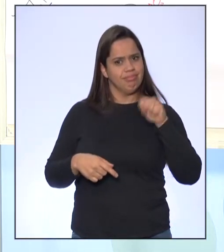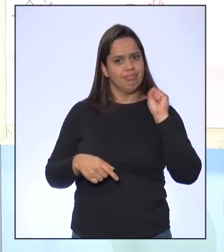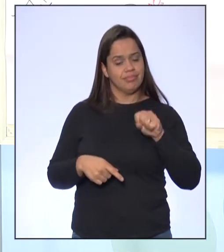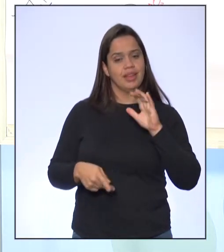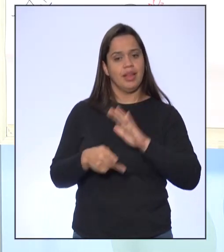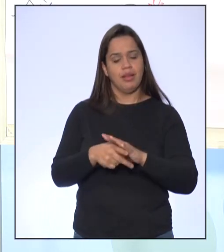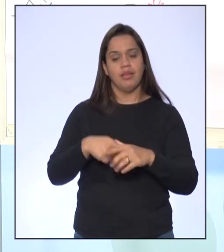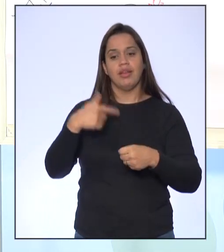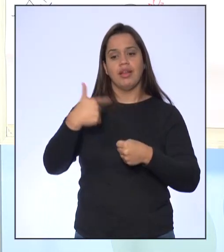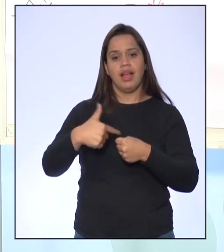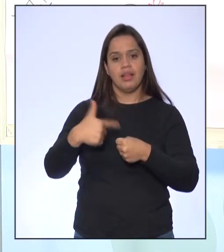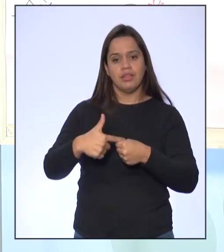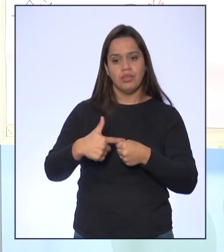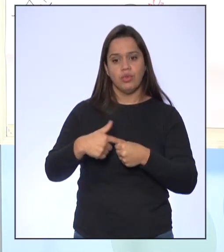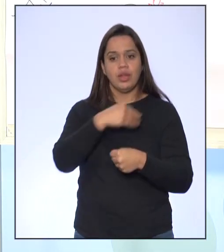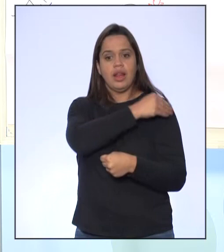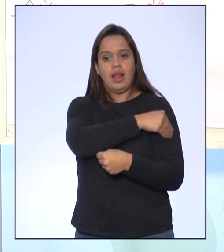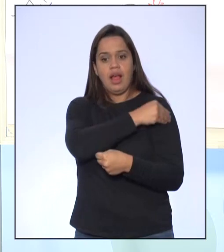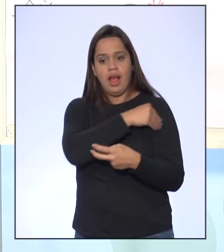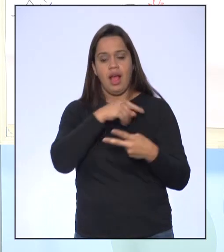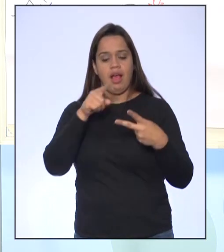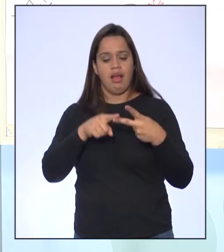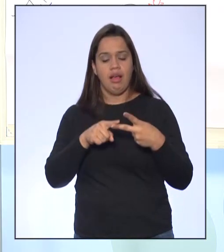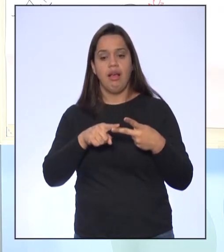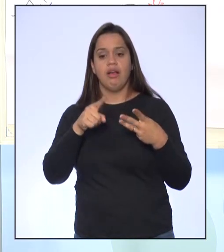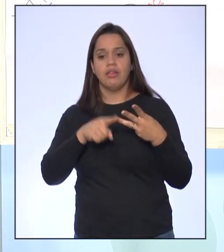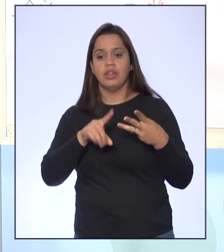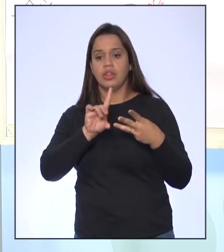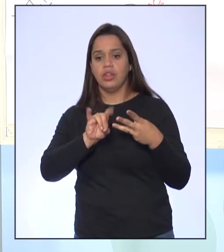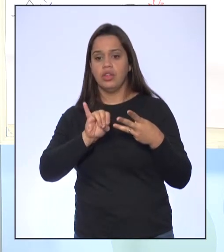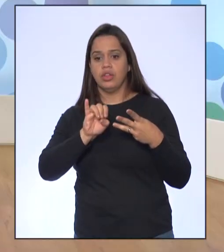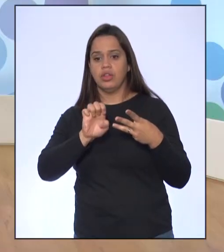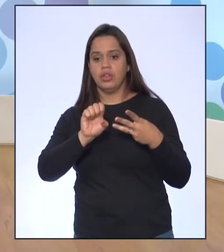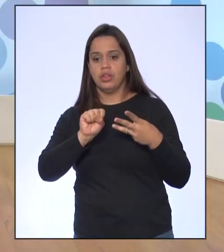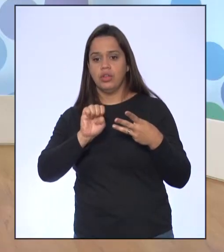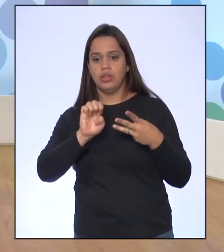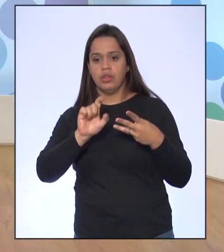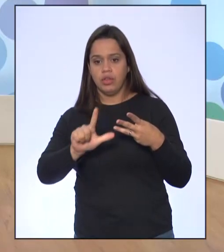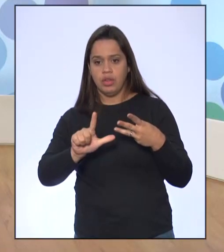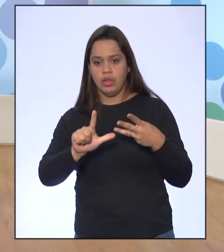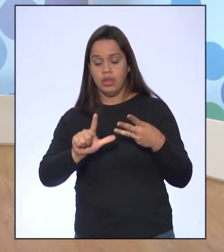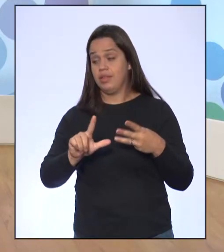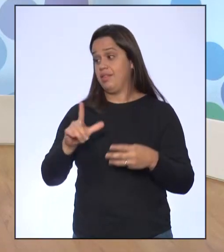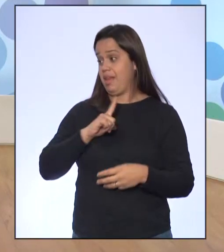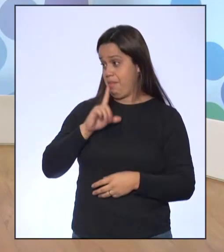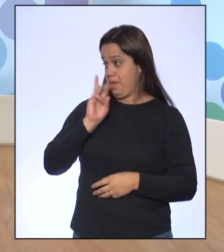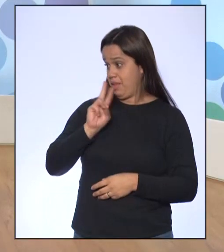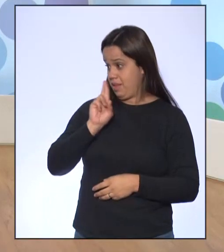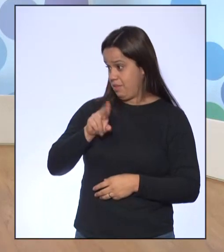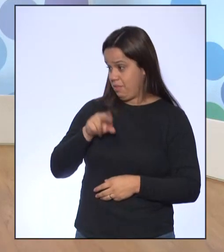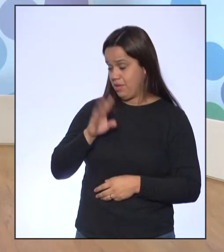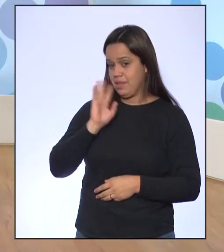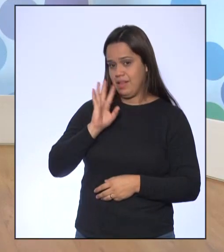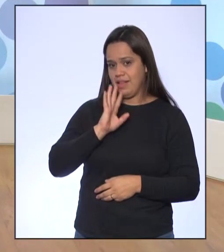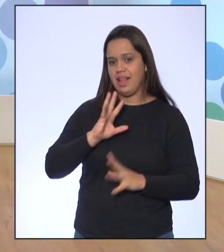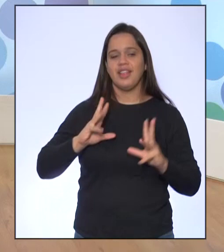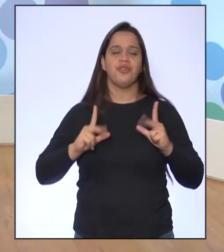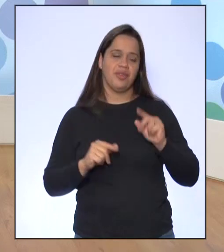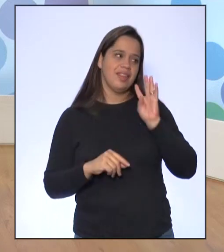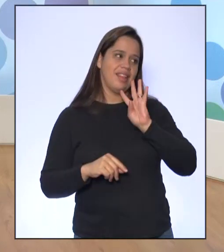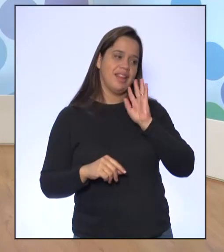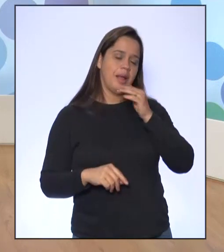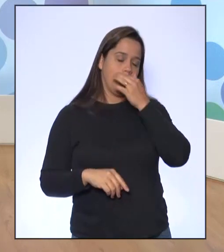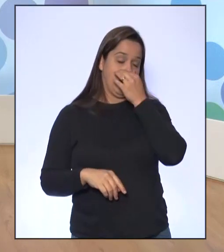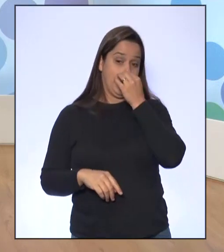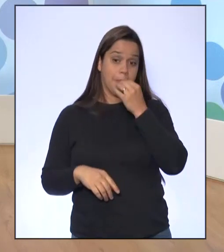gasolina, etanol, diesel. Então, vamos lá. Tem mais respostas legais, hein? O bolo. Todas são legais, né? É bom